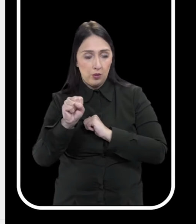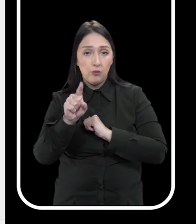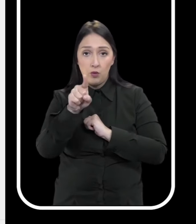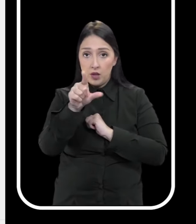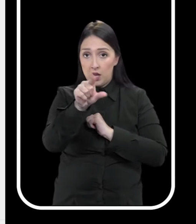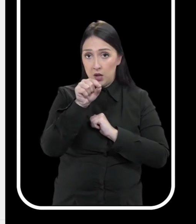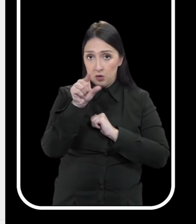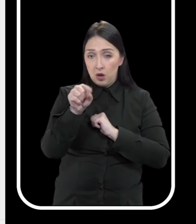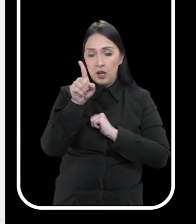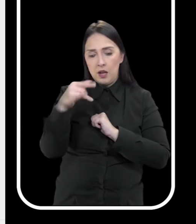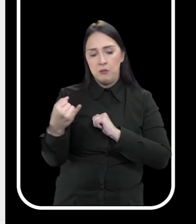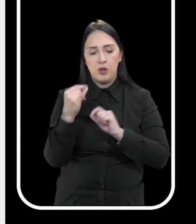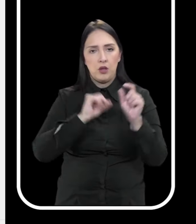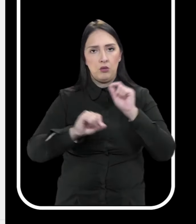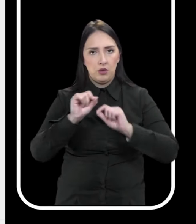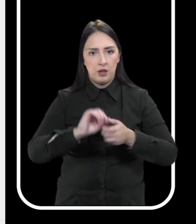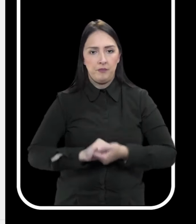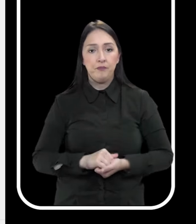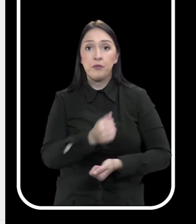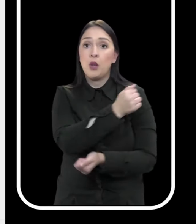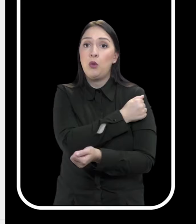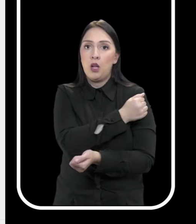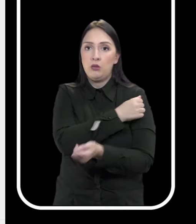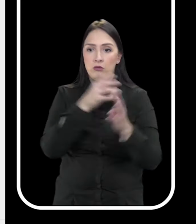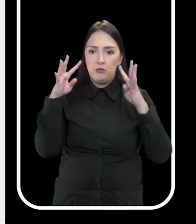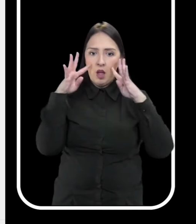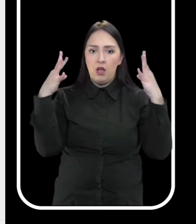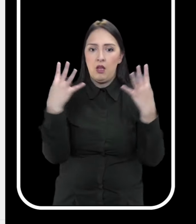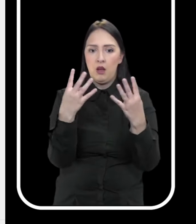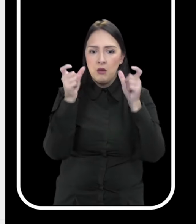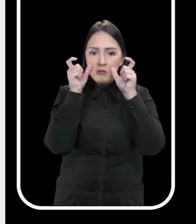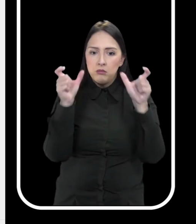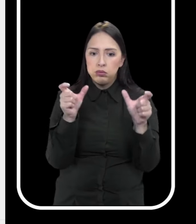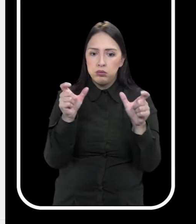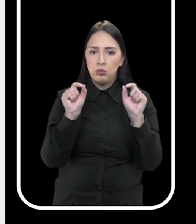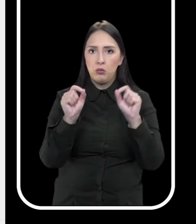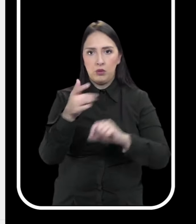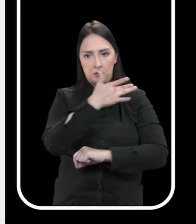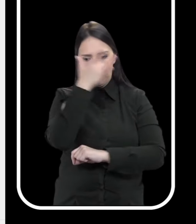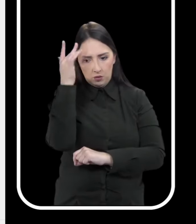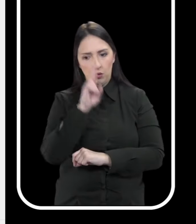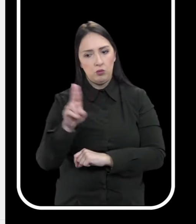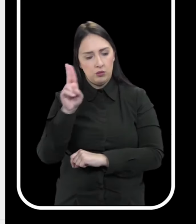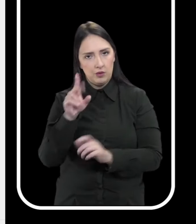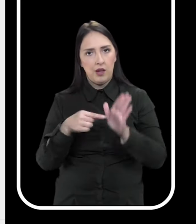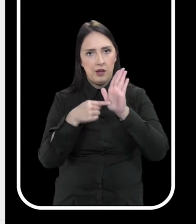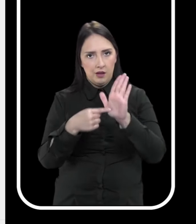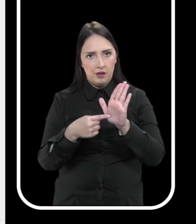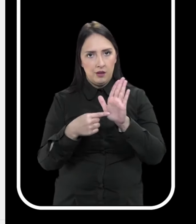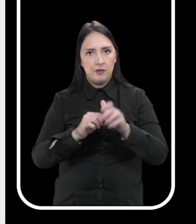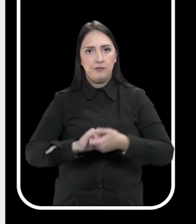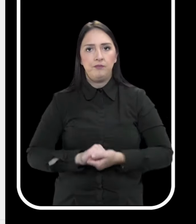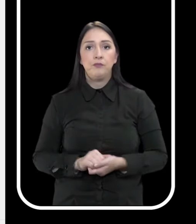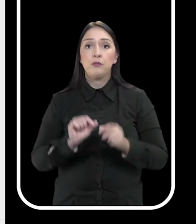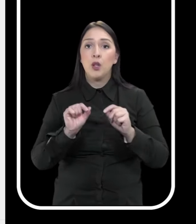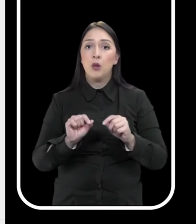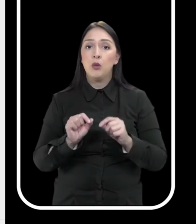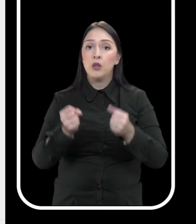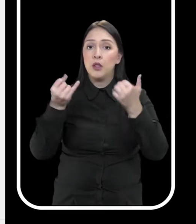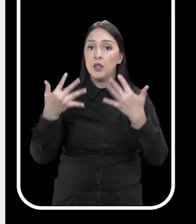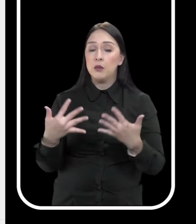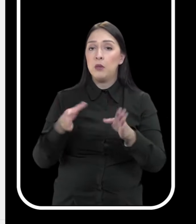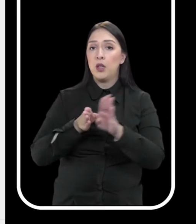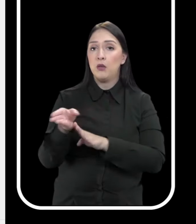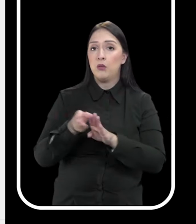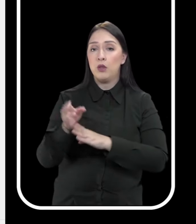metros, você define. Então é muito importante que o aluno fique atento, né? A pessoa que for usar o simulador, fique atento o